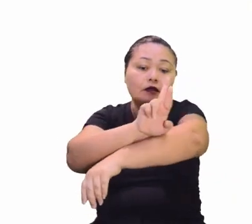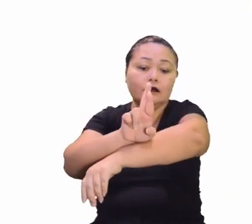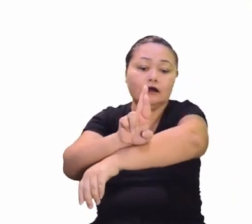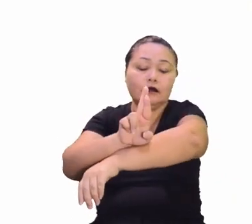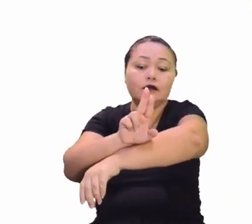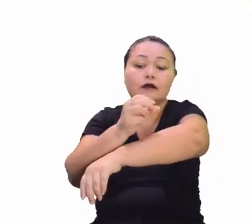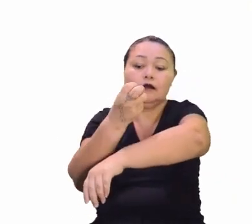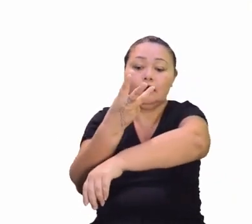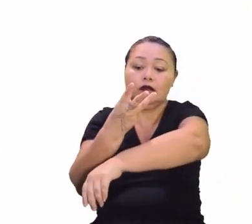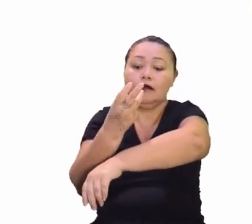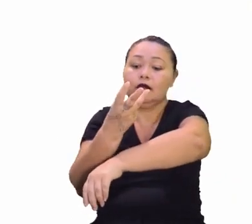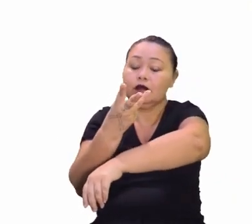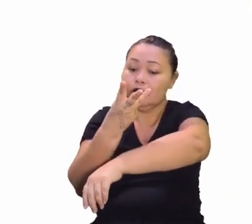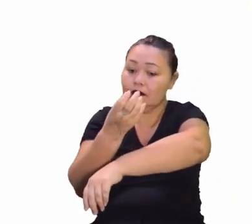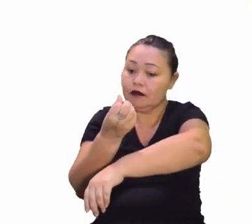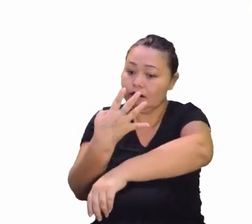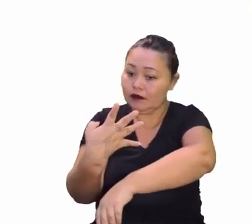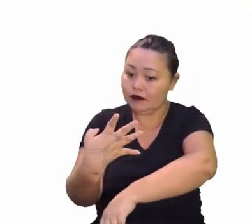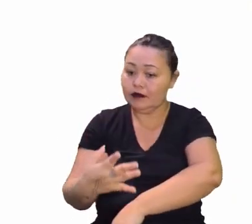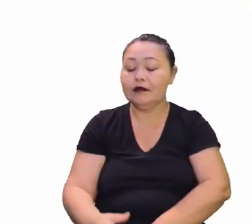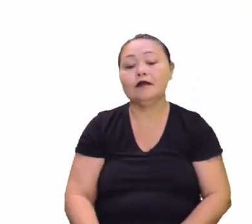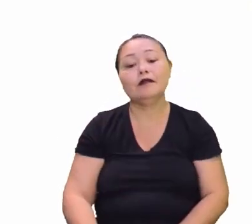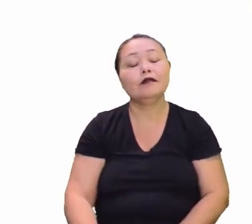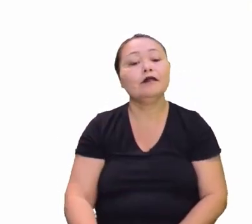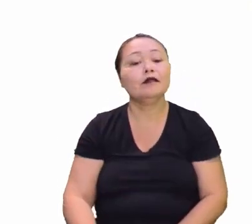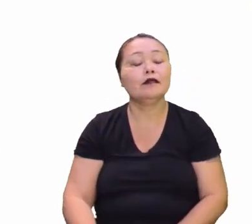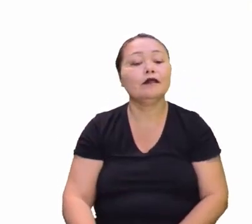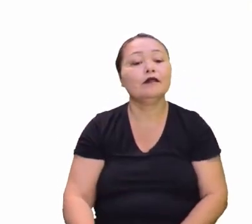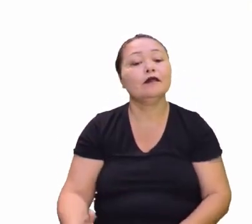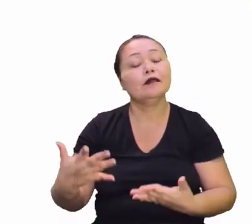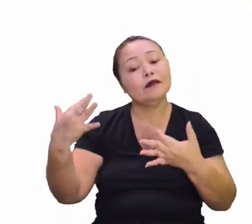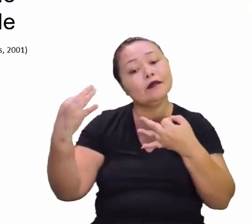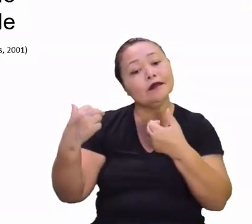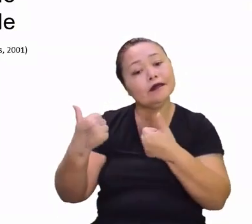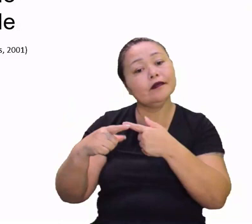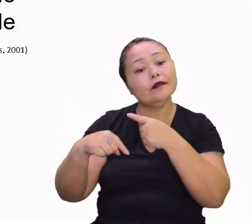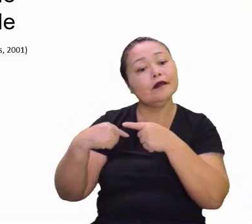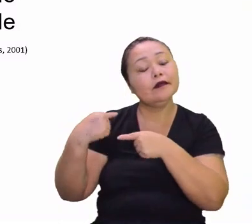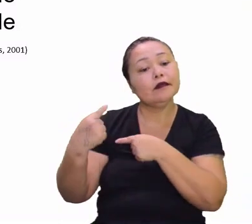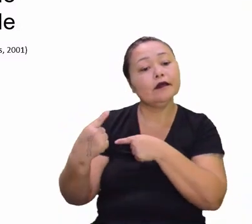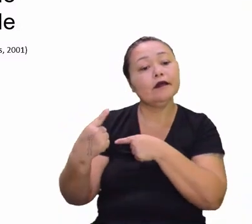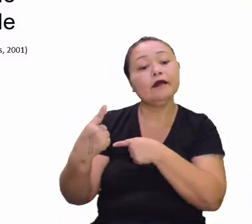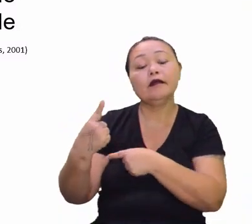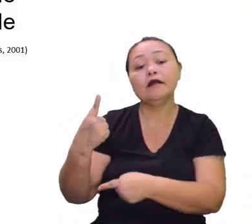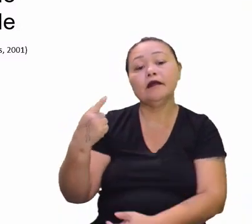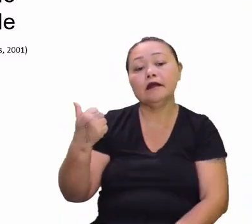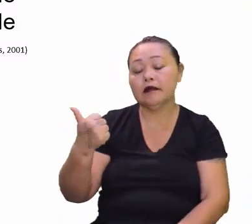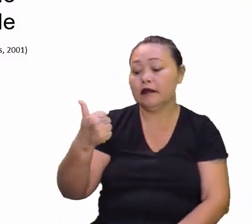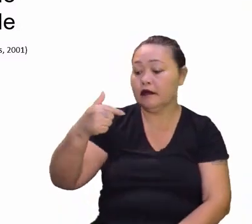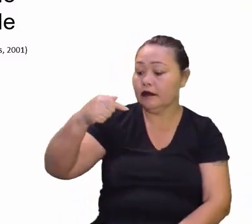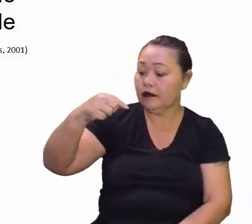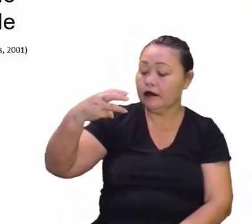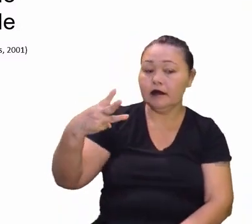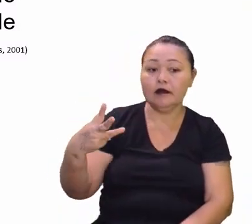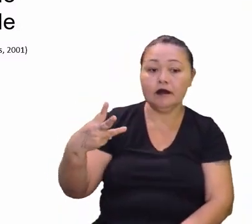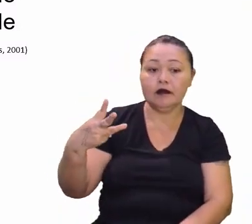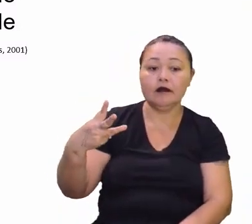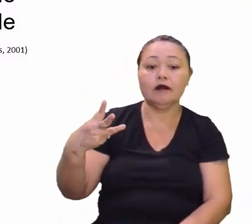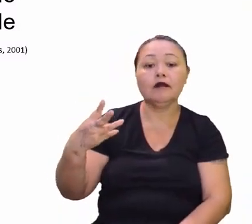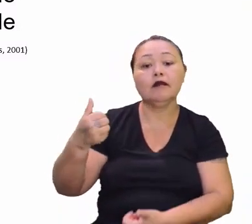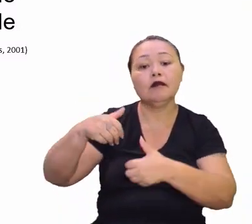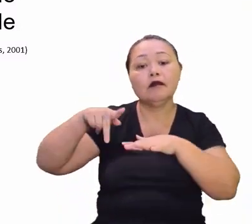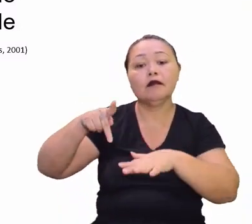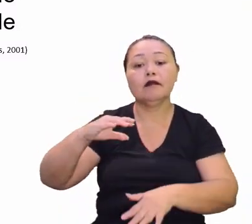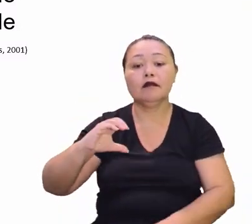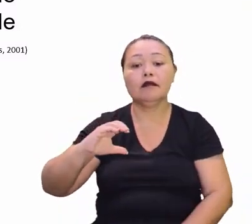da BR-364. Beleza, perfeito. Então, em 73,